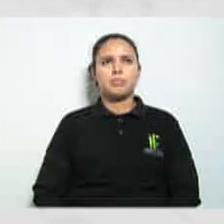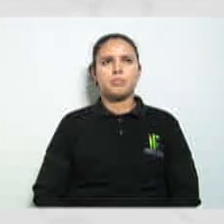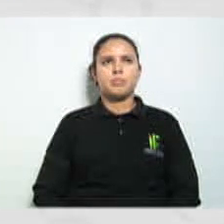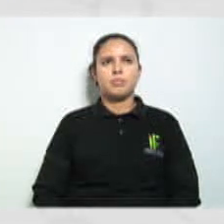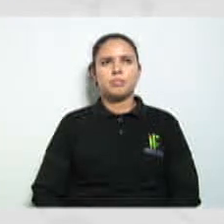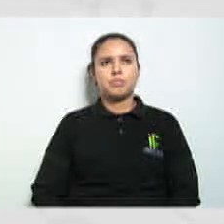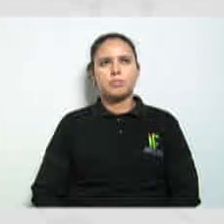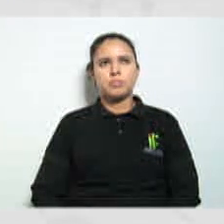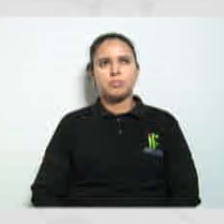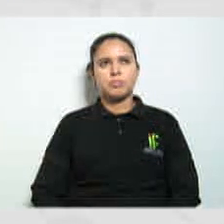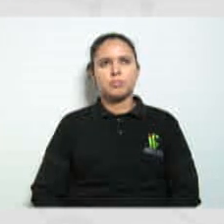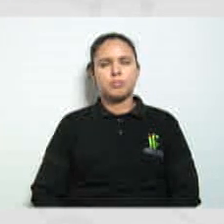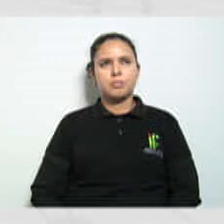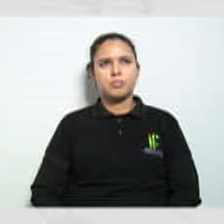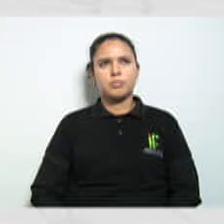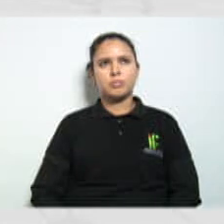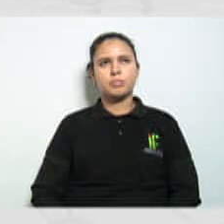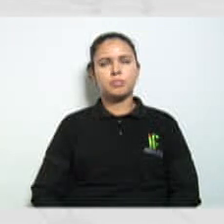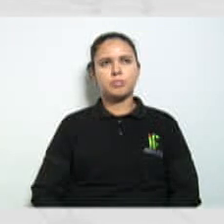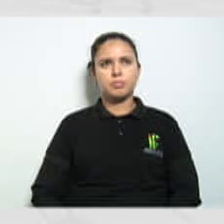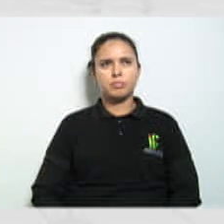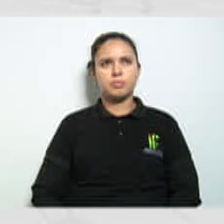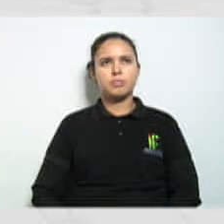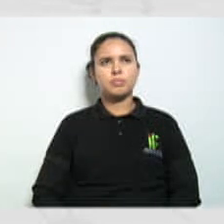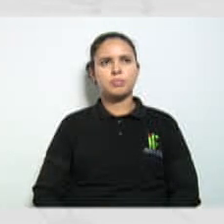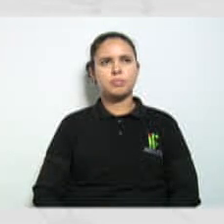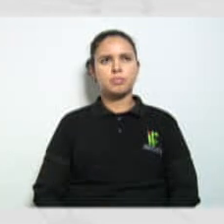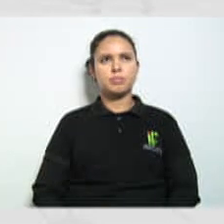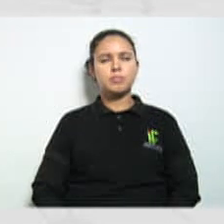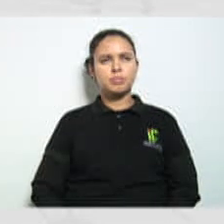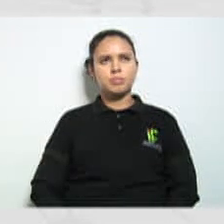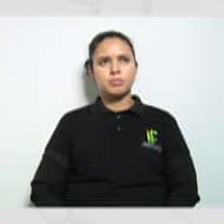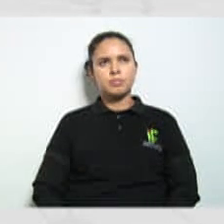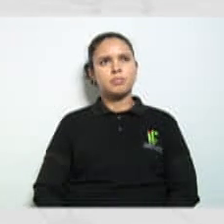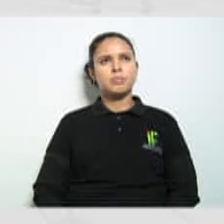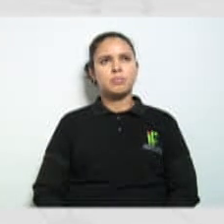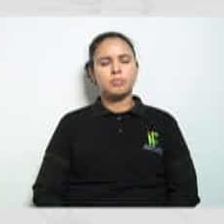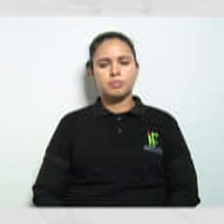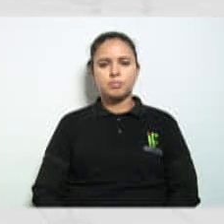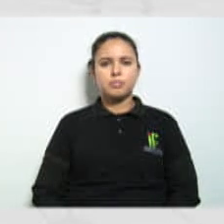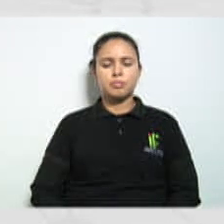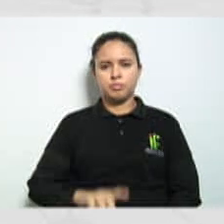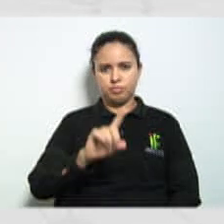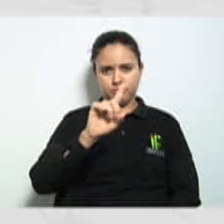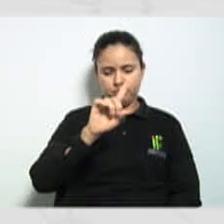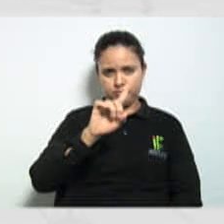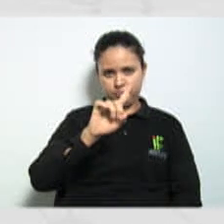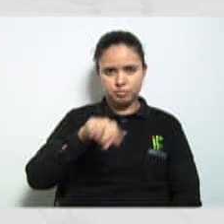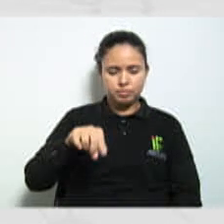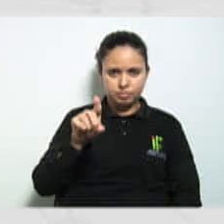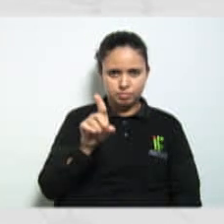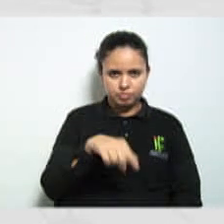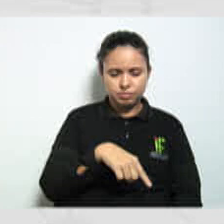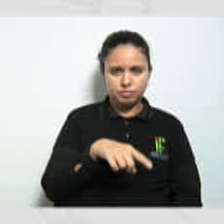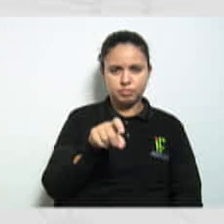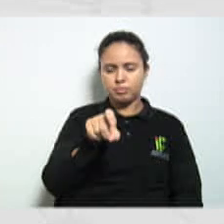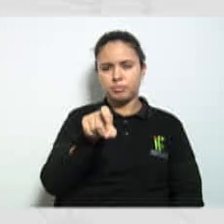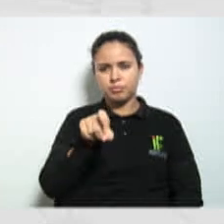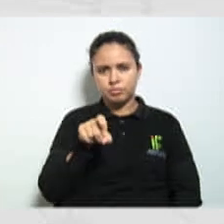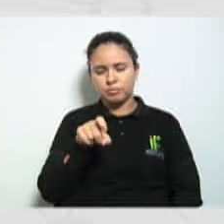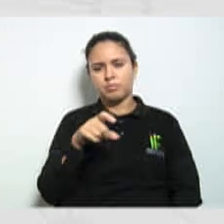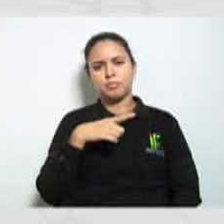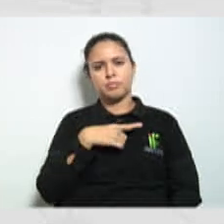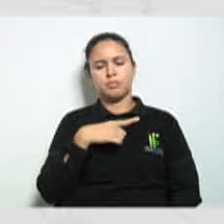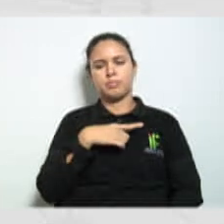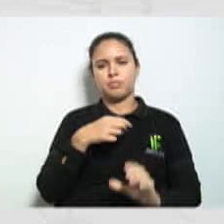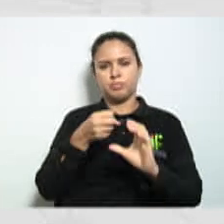na questão 3. Marque com X as alternativas em que constam as características